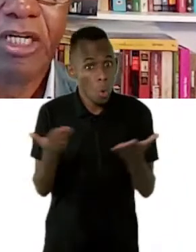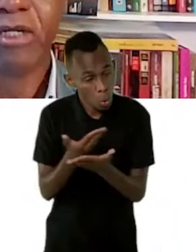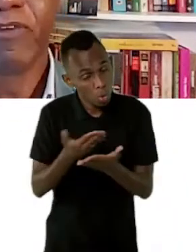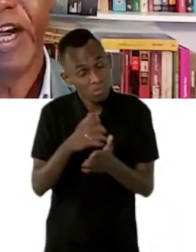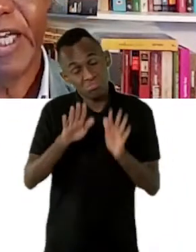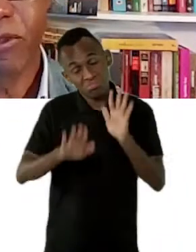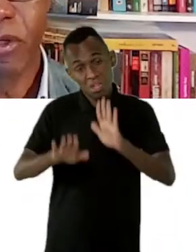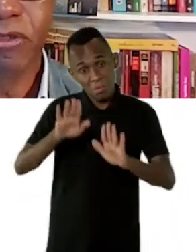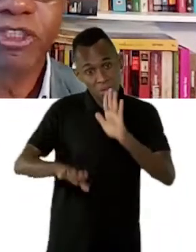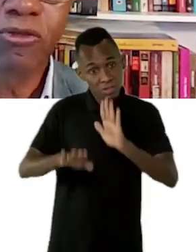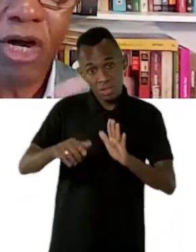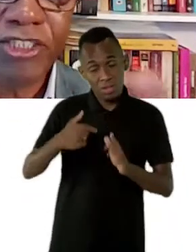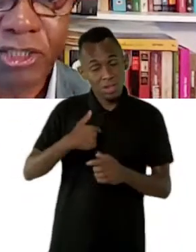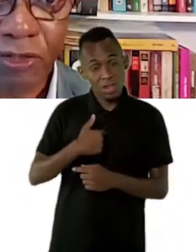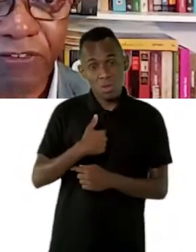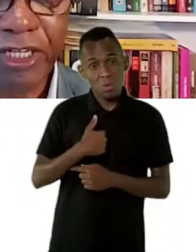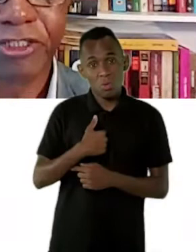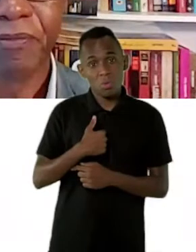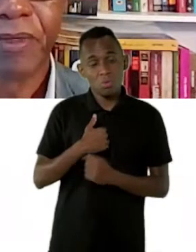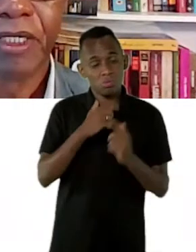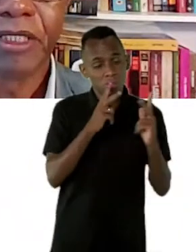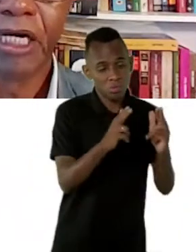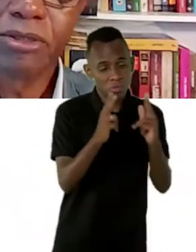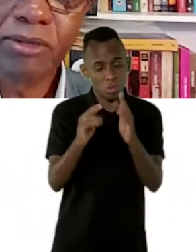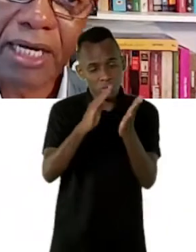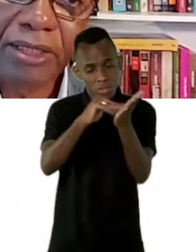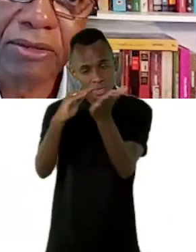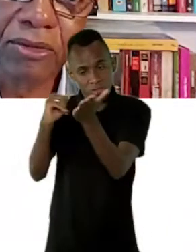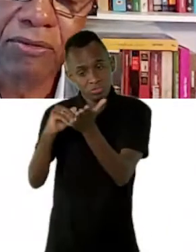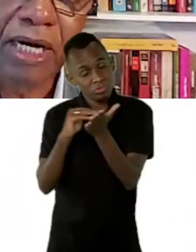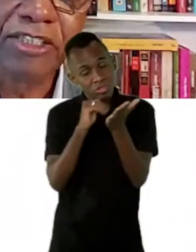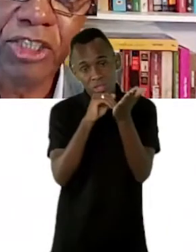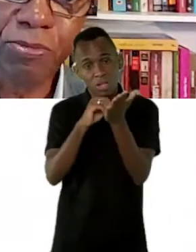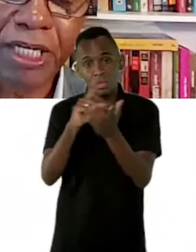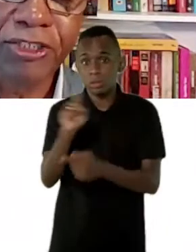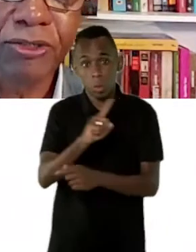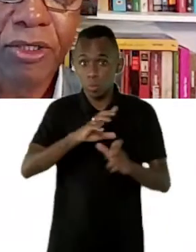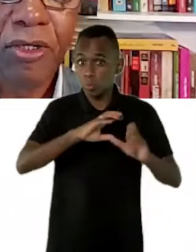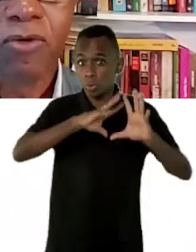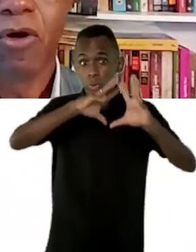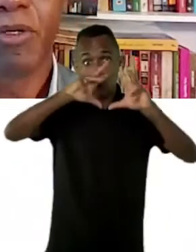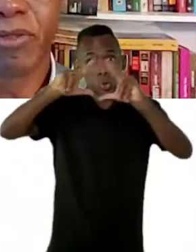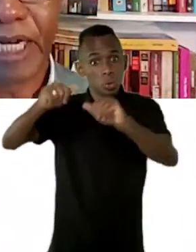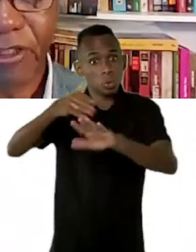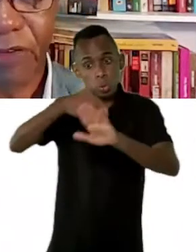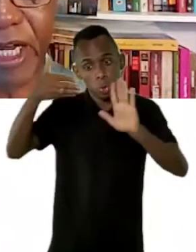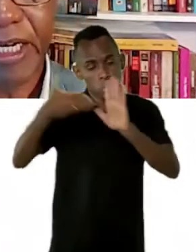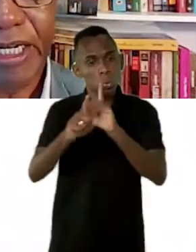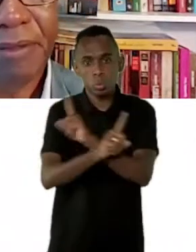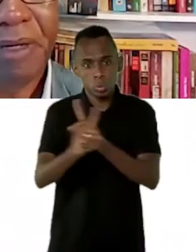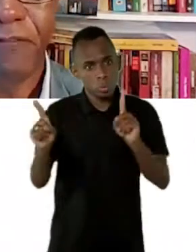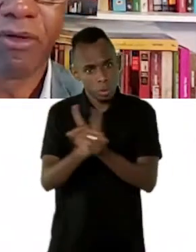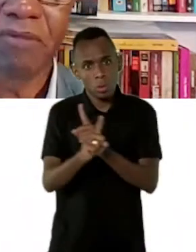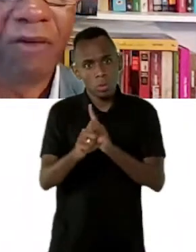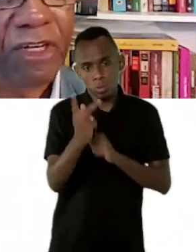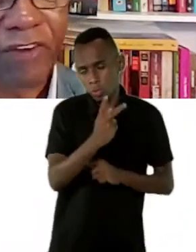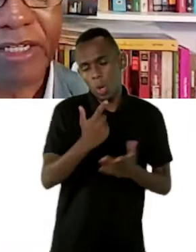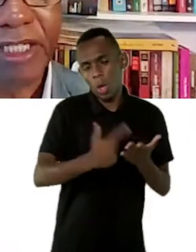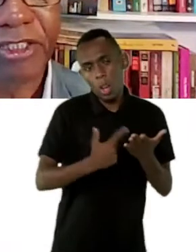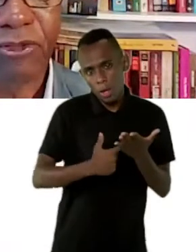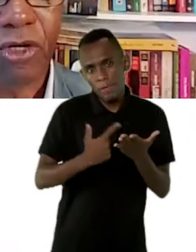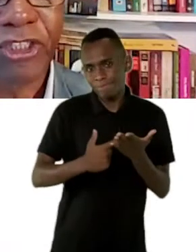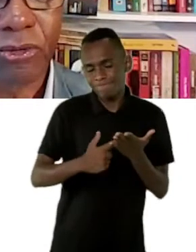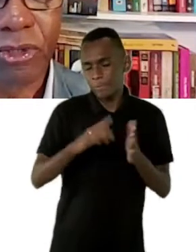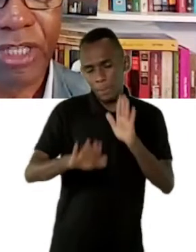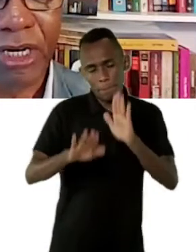talvez, eu não faria todos os cortes que eu fiz, tanto no quarto de despejo, como no caso de alvenaria. Ele falou, talvez